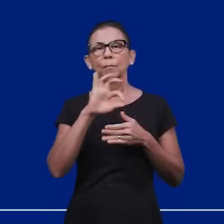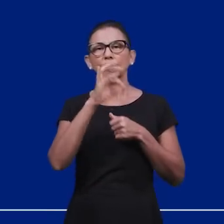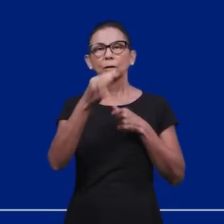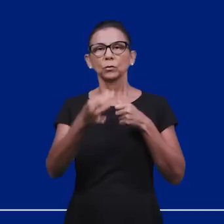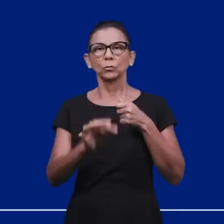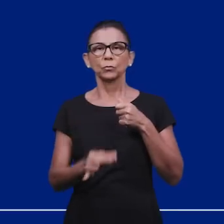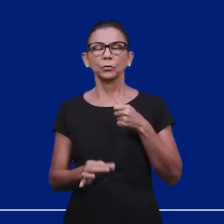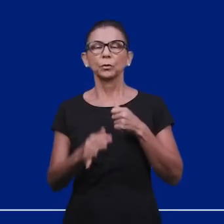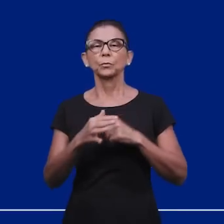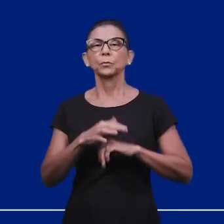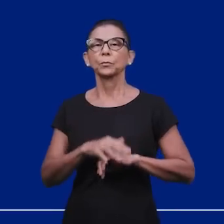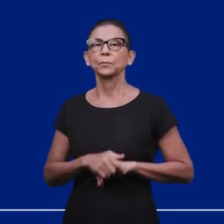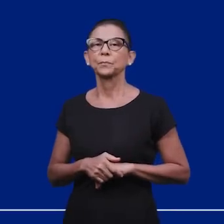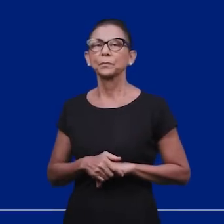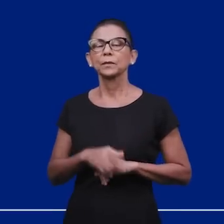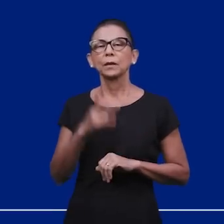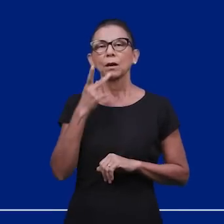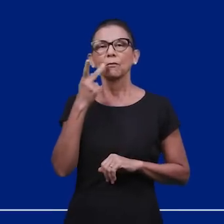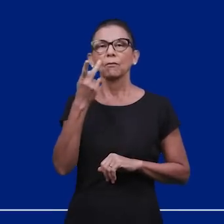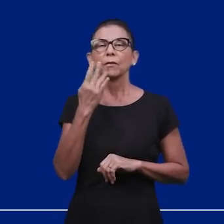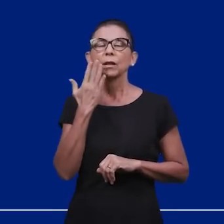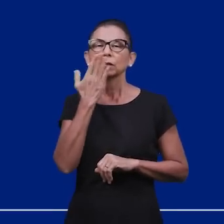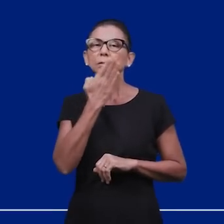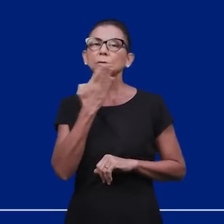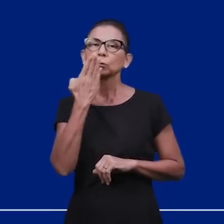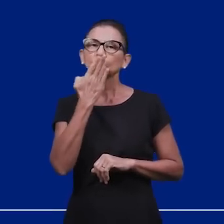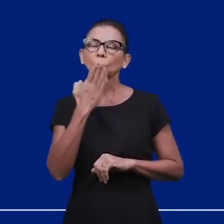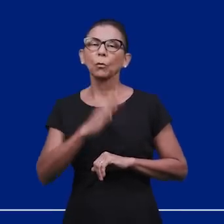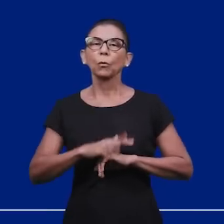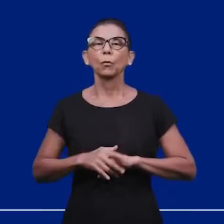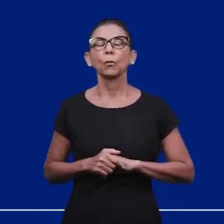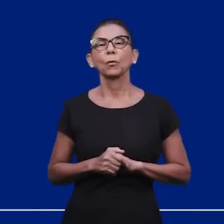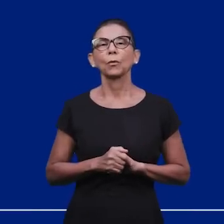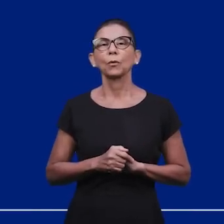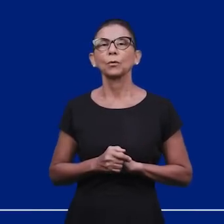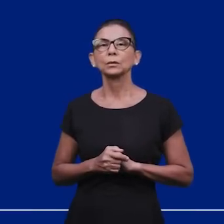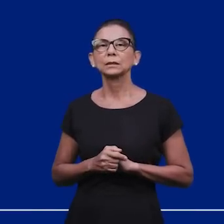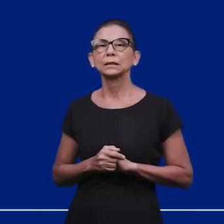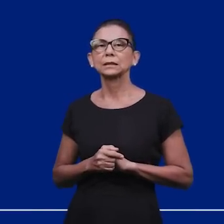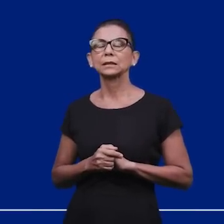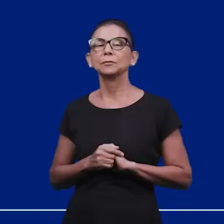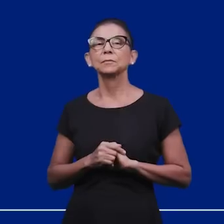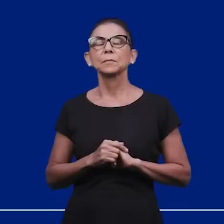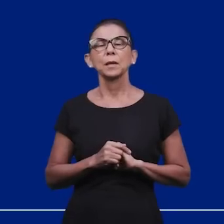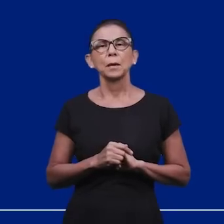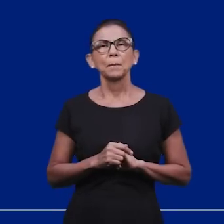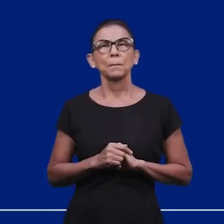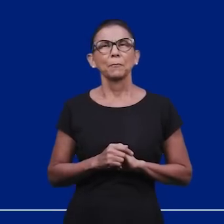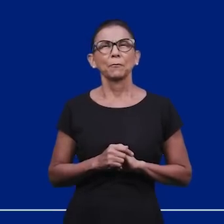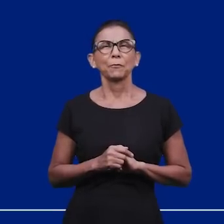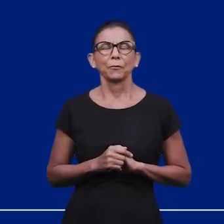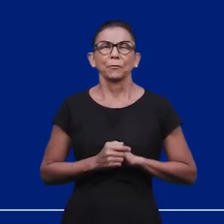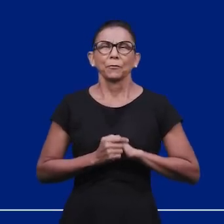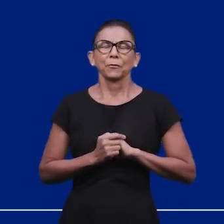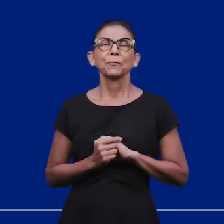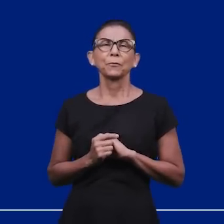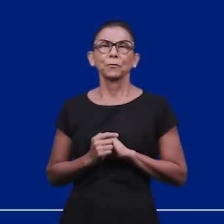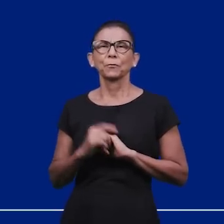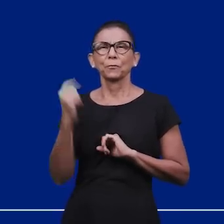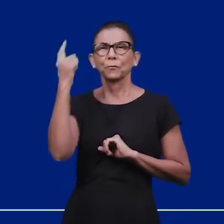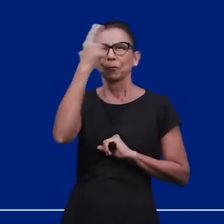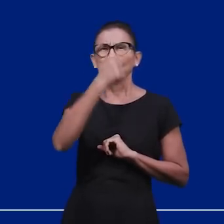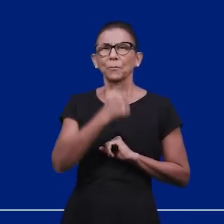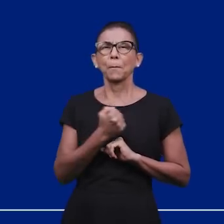escarlata, e o teu falar é doce, a tua fronte é qual pedaço de romã entre as